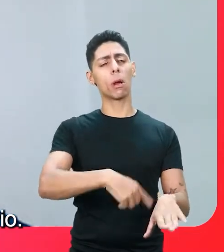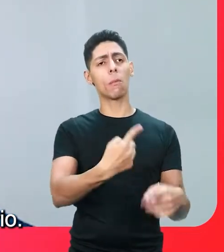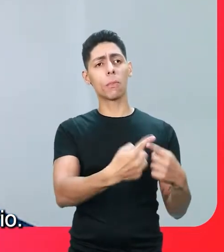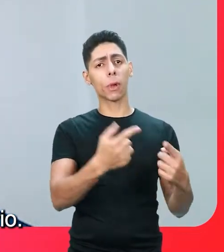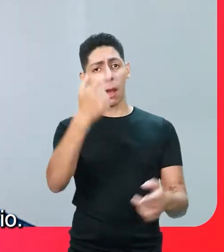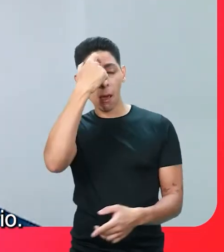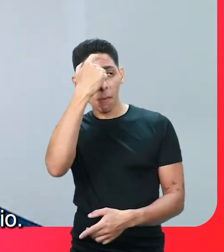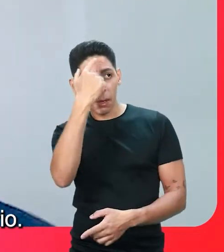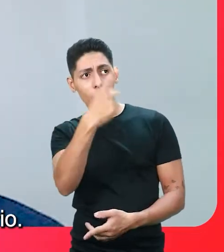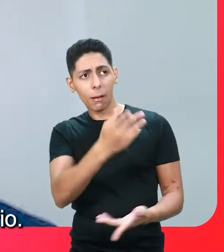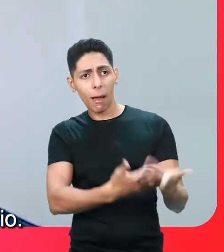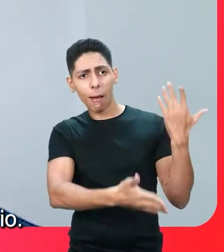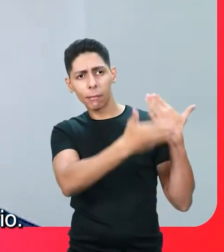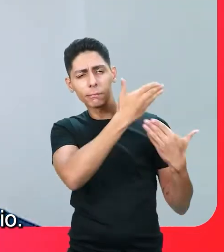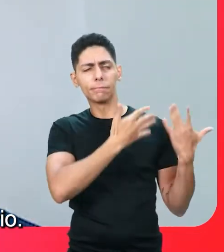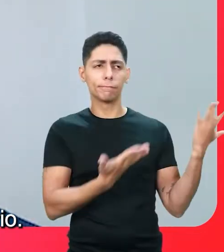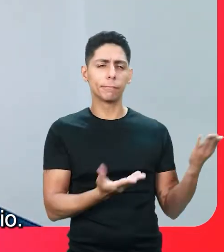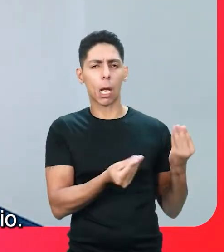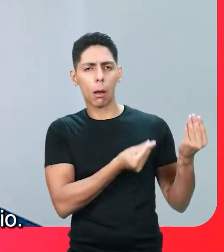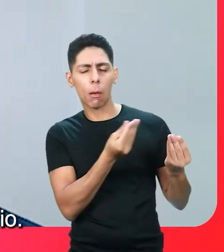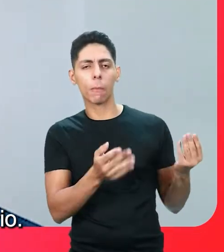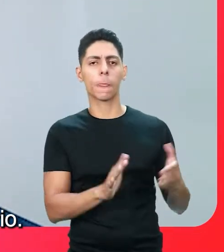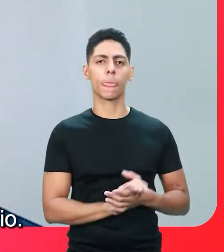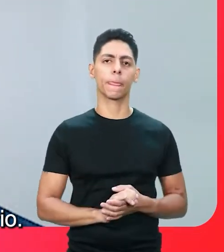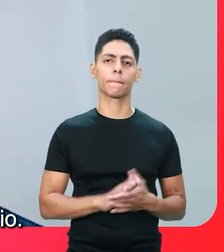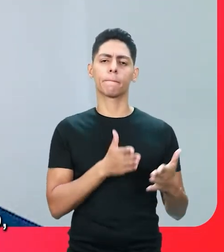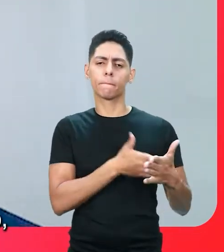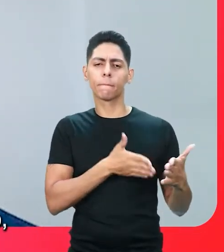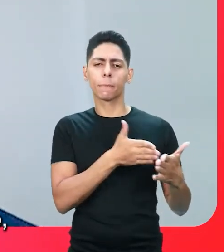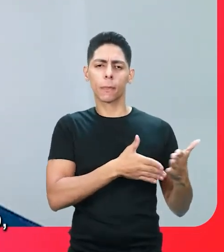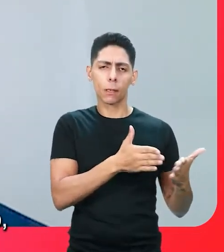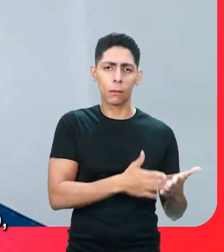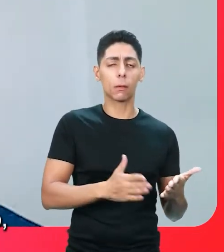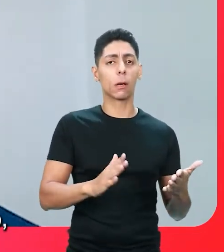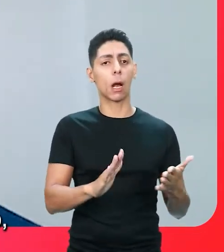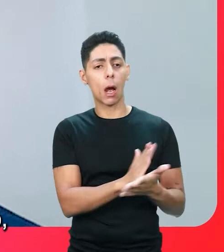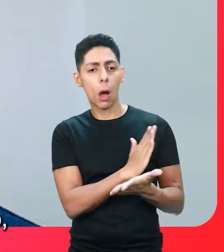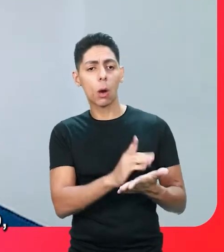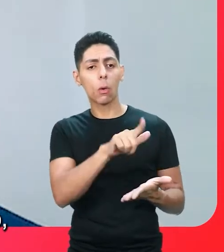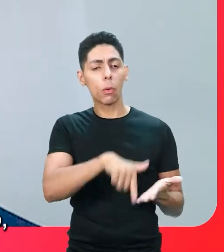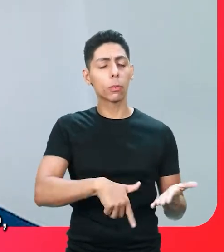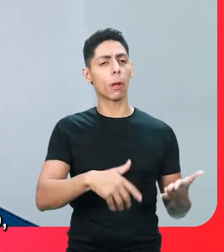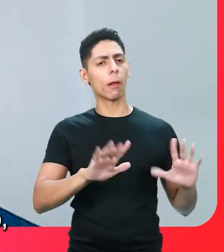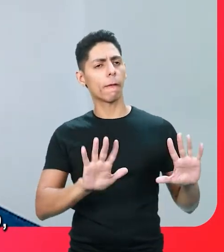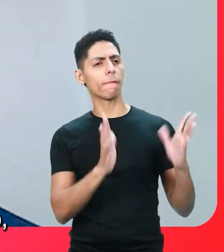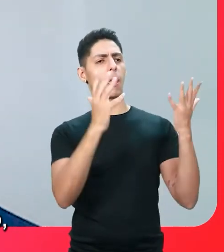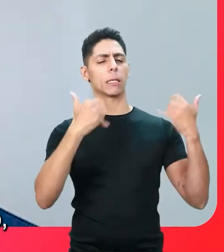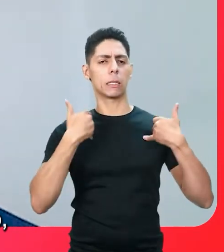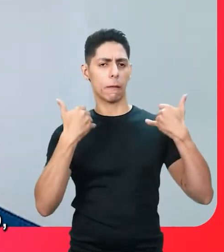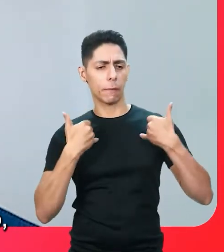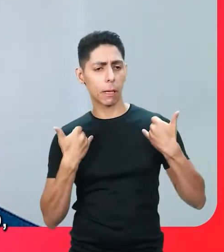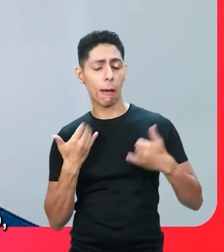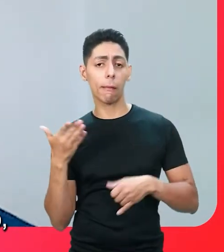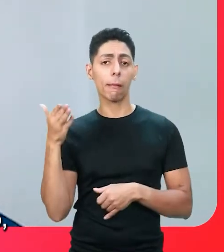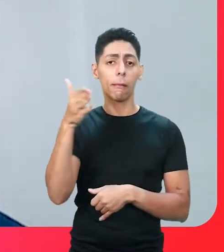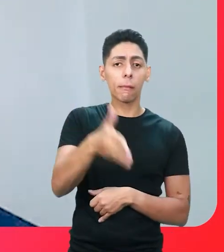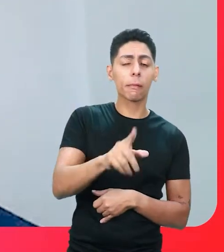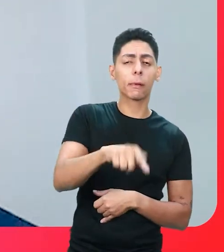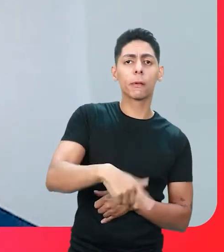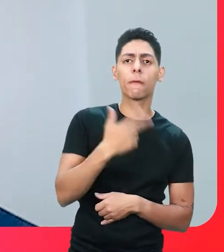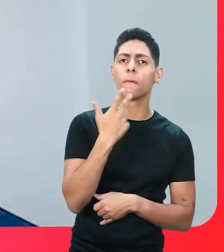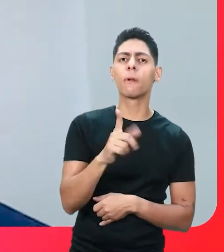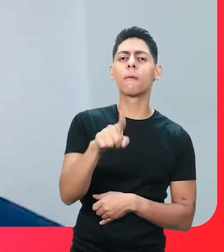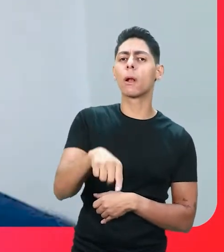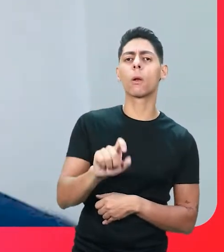mentalidade da época. Uhum. Então, alguns até em festa de aniversário, meu pai tinha muitos irmãos, né, Antônio? Em festa de aniversário dizia assim: